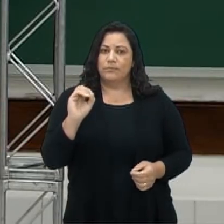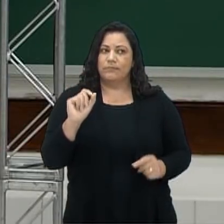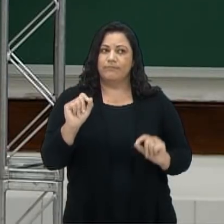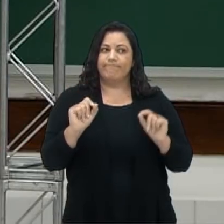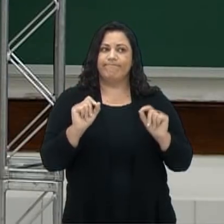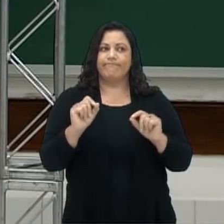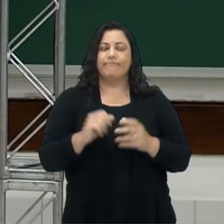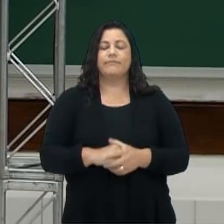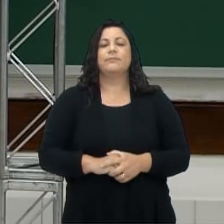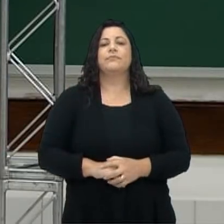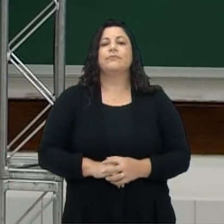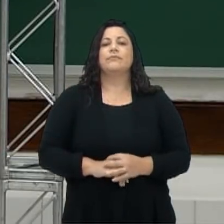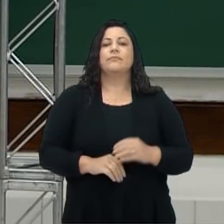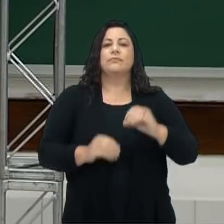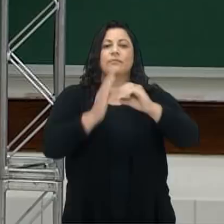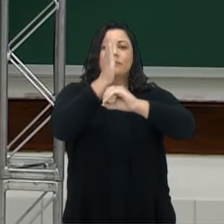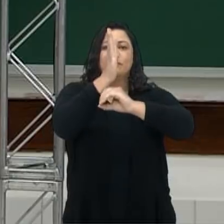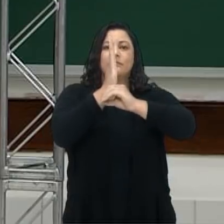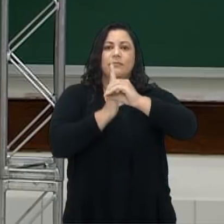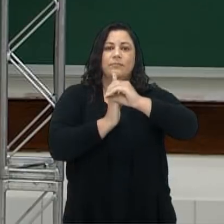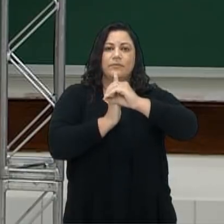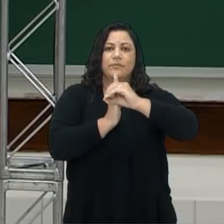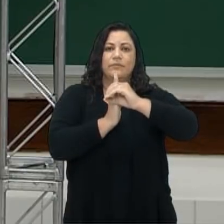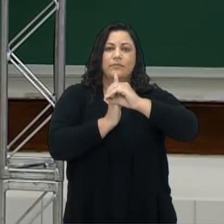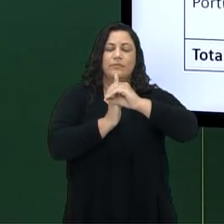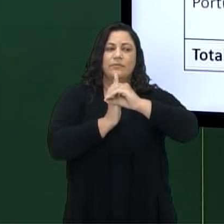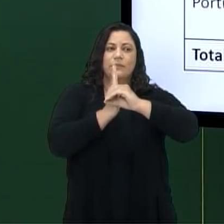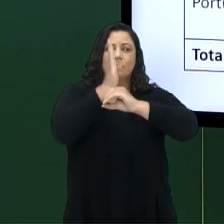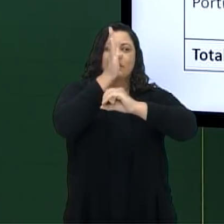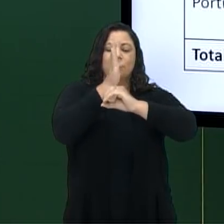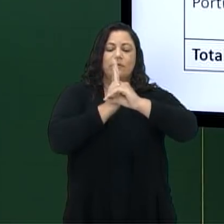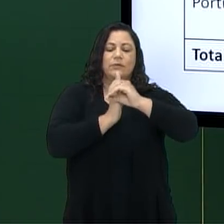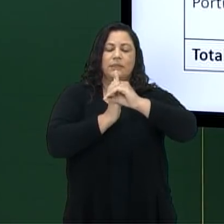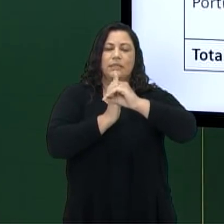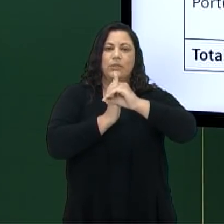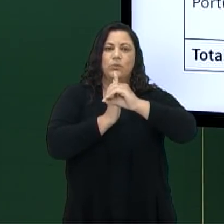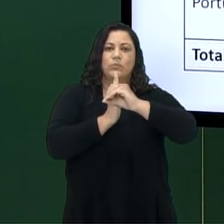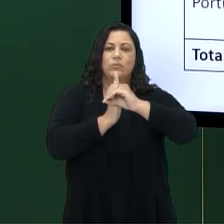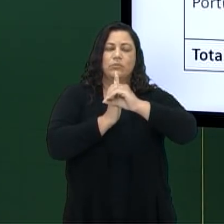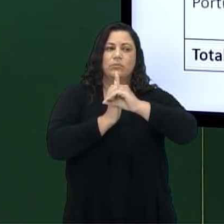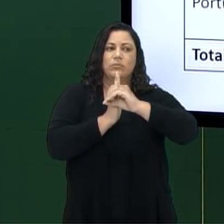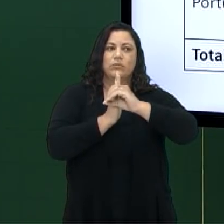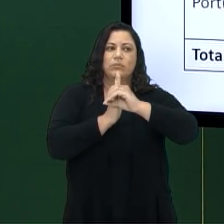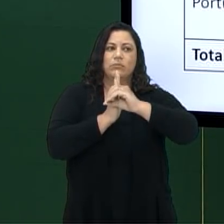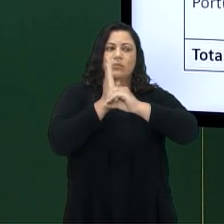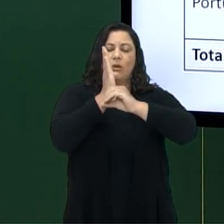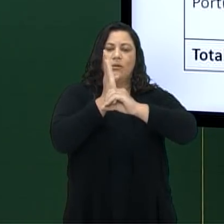marcar aqui o centro, coincidindo ali com o ponto. A nossa linha que